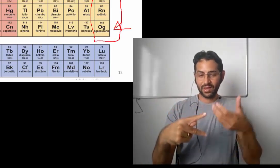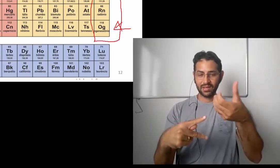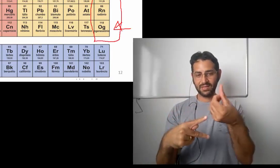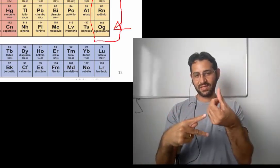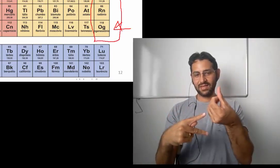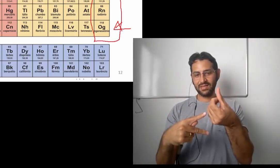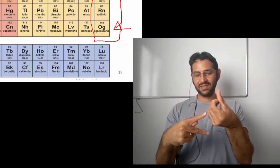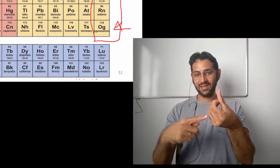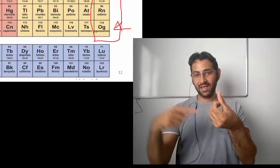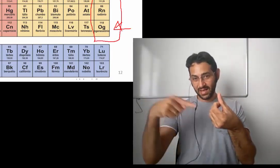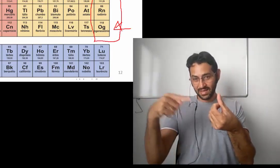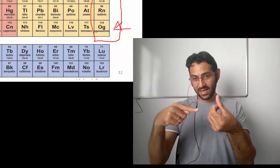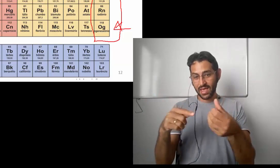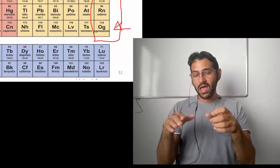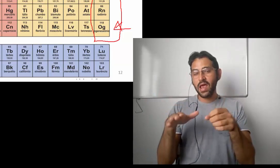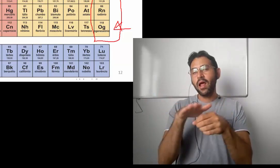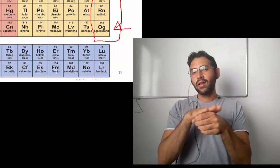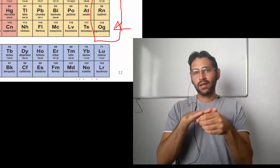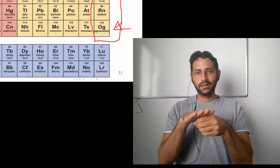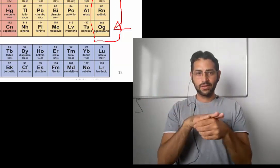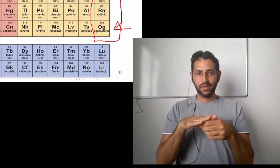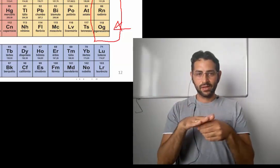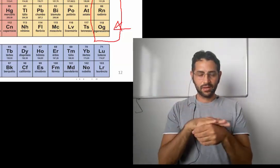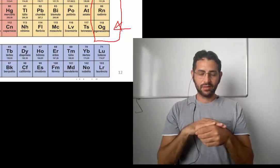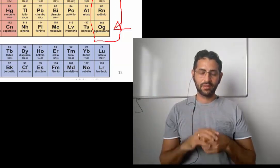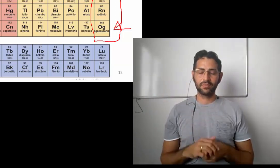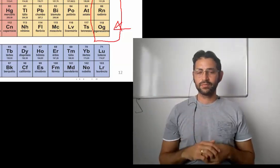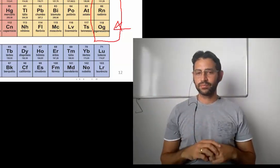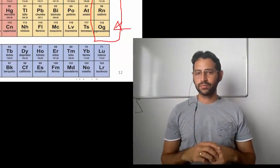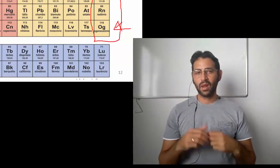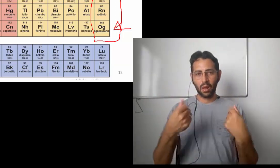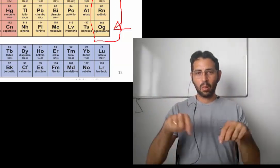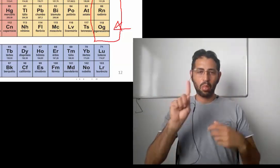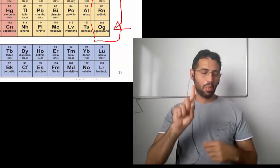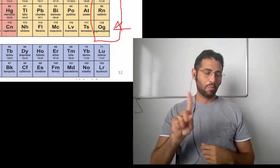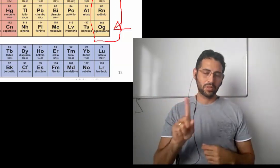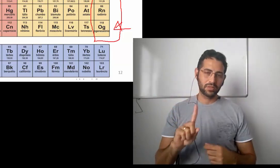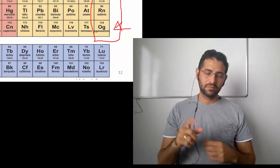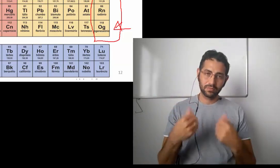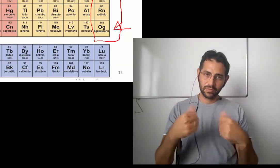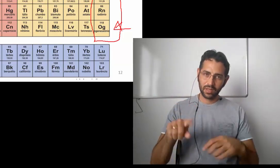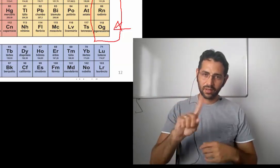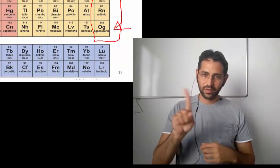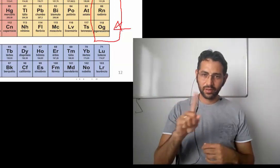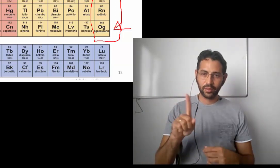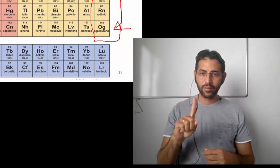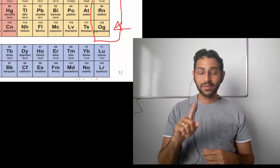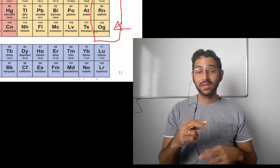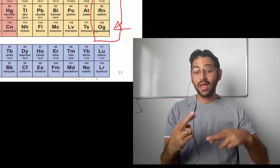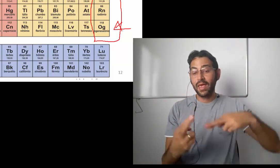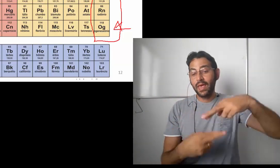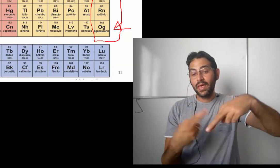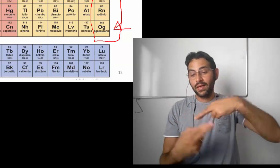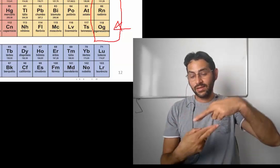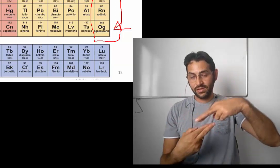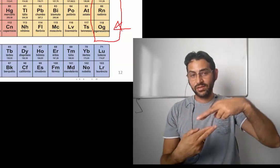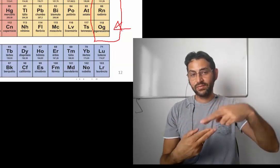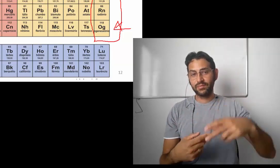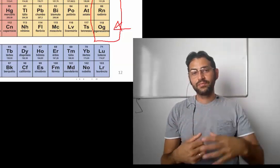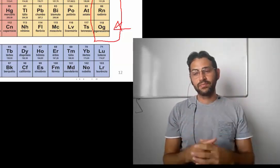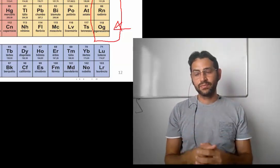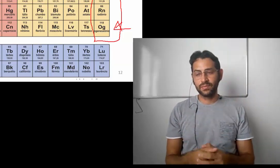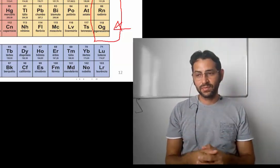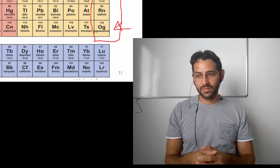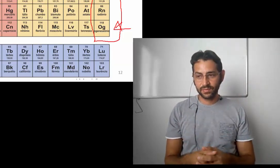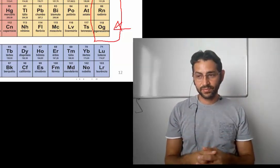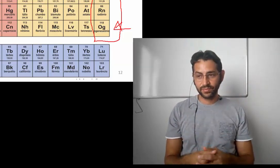P6. Então, aqui, os gases nobres, eles não reagem muito bem com os outros.